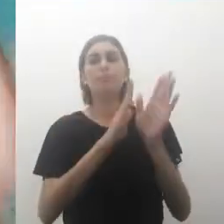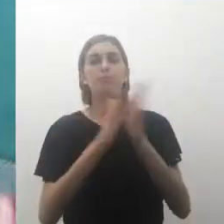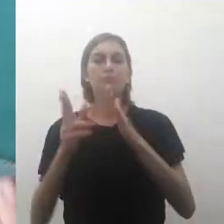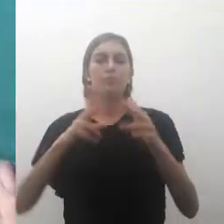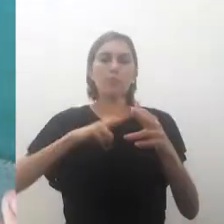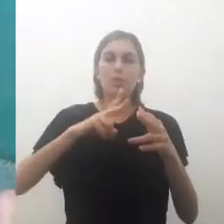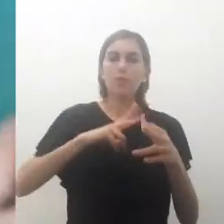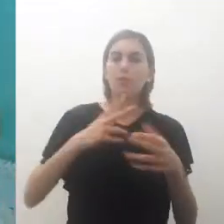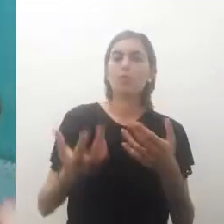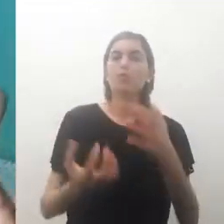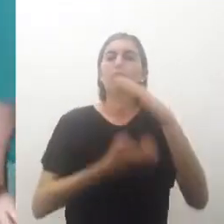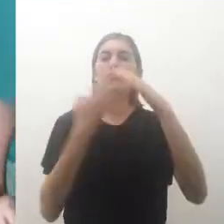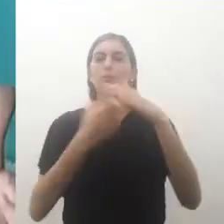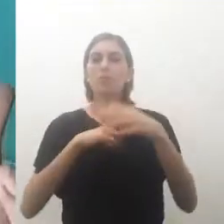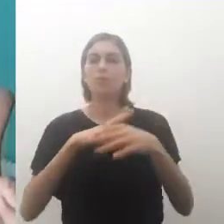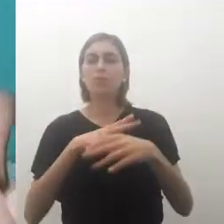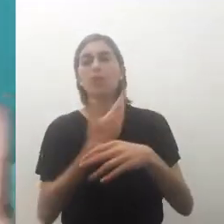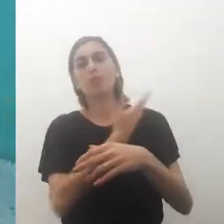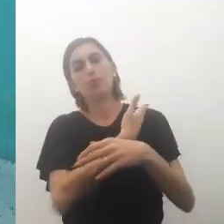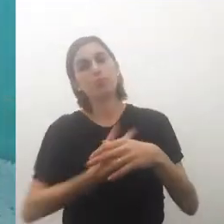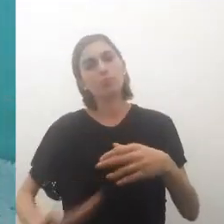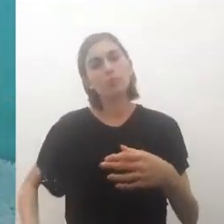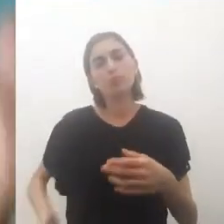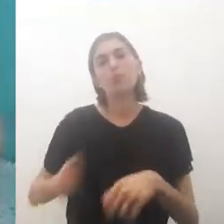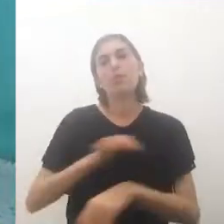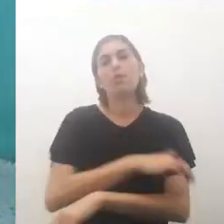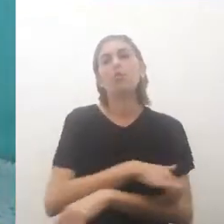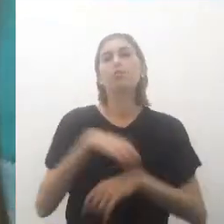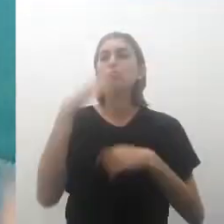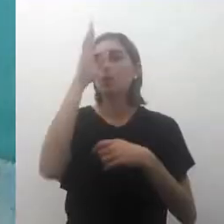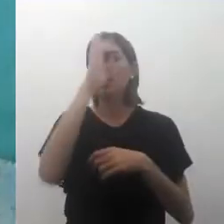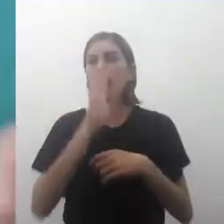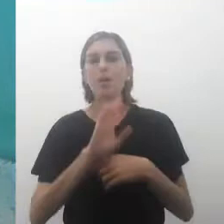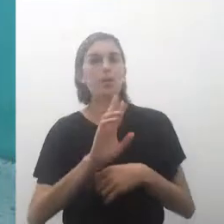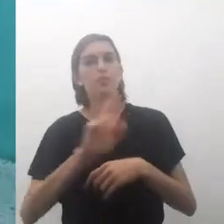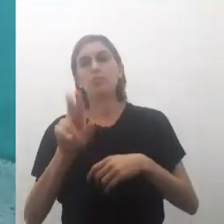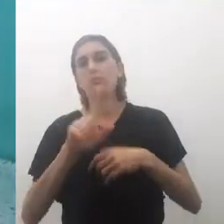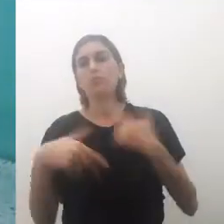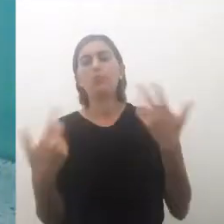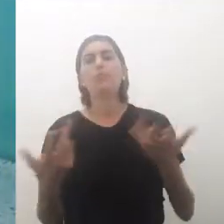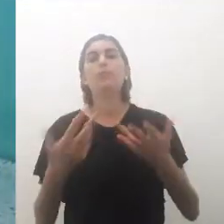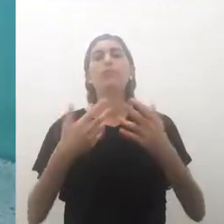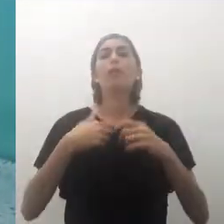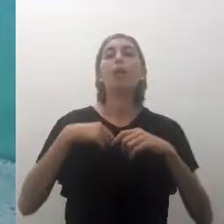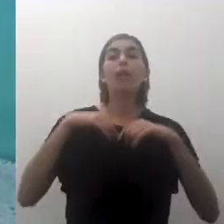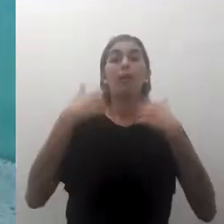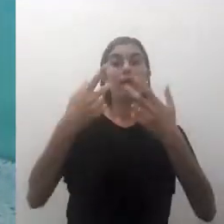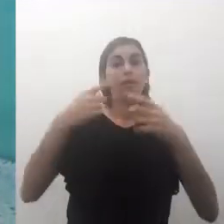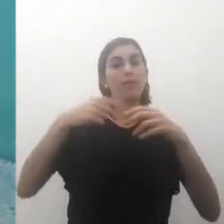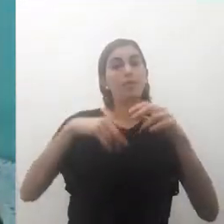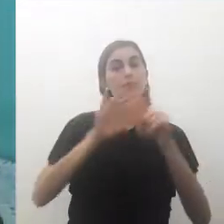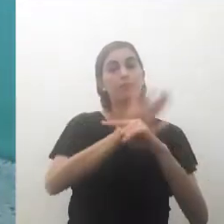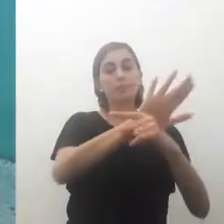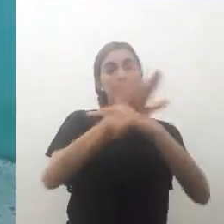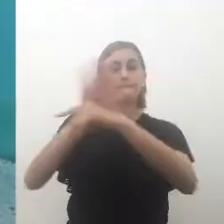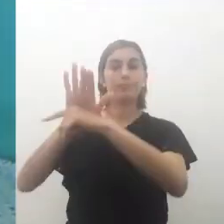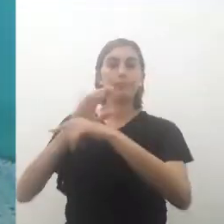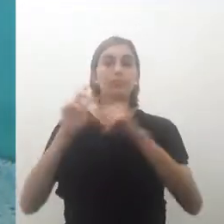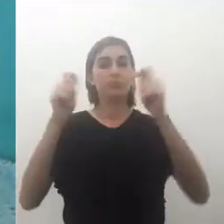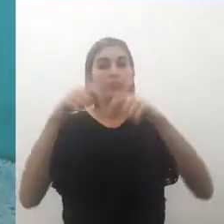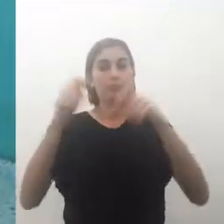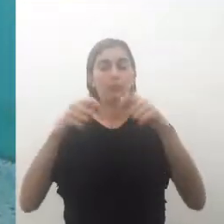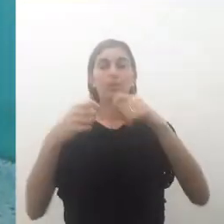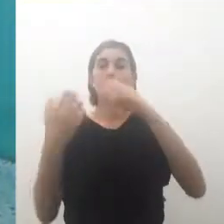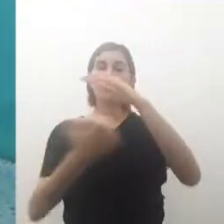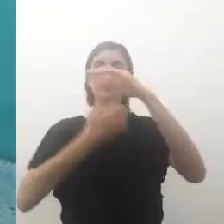de organizações privadas, organizações públicas ou organizações que não são privadas ou não são públicas. Então elas norteiam,